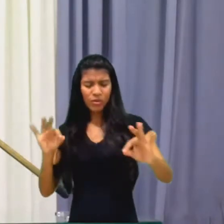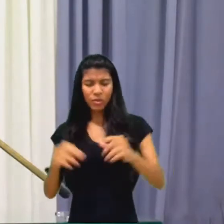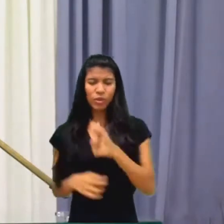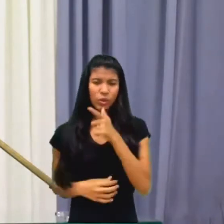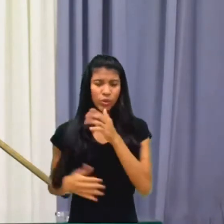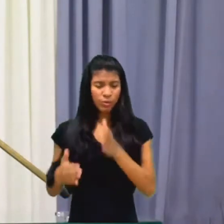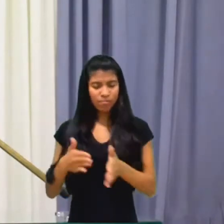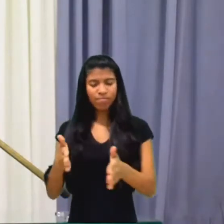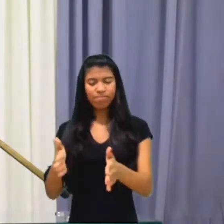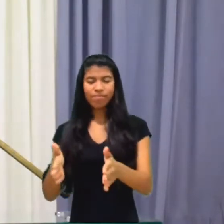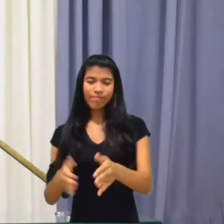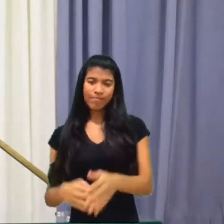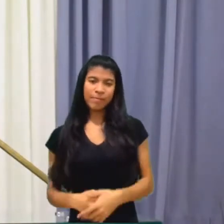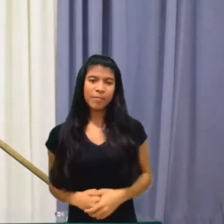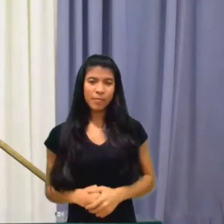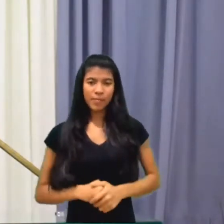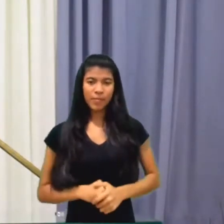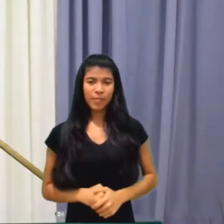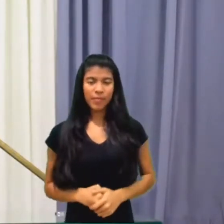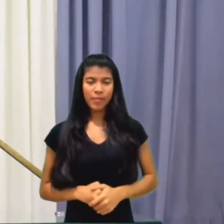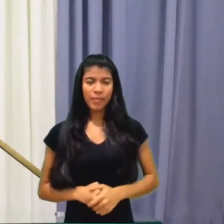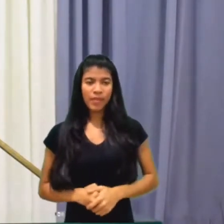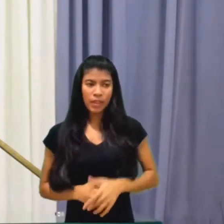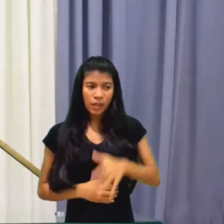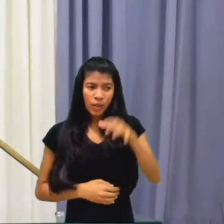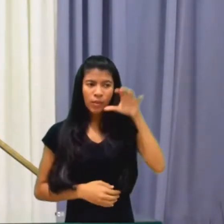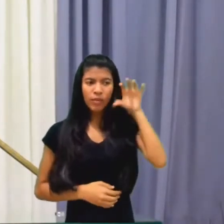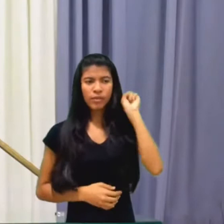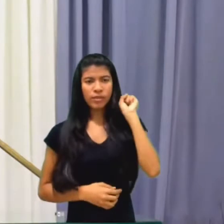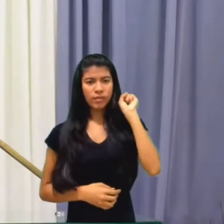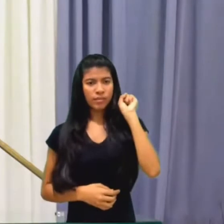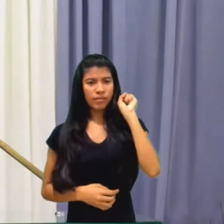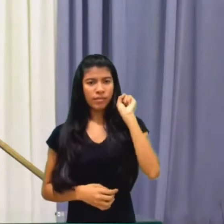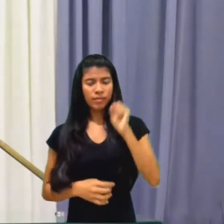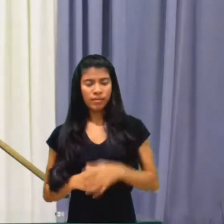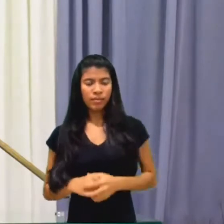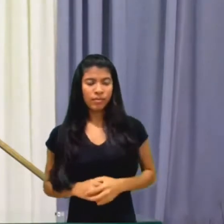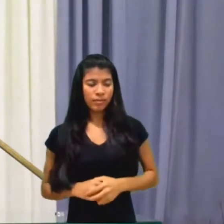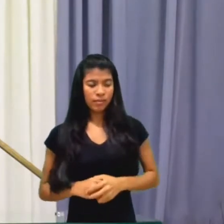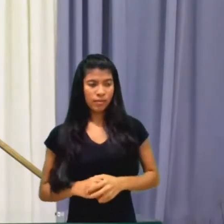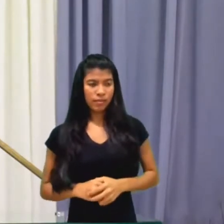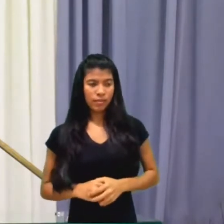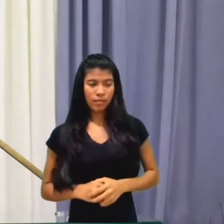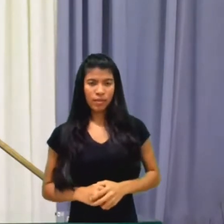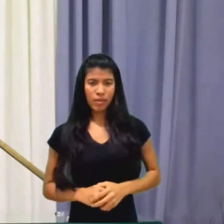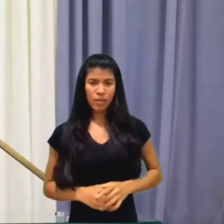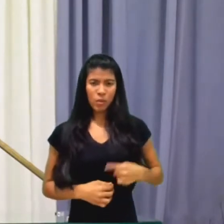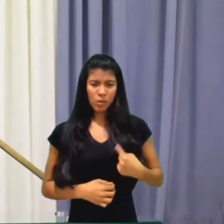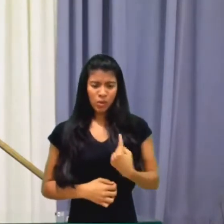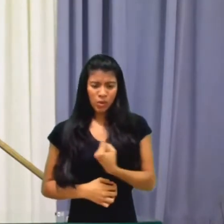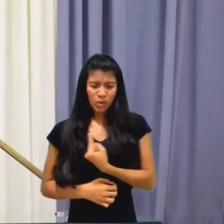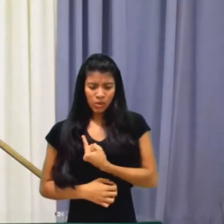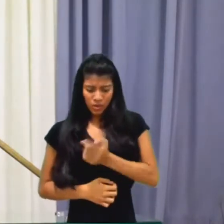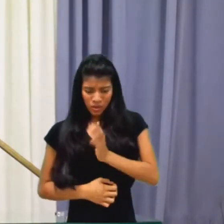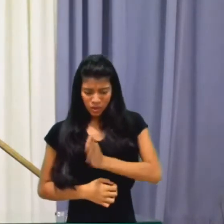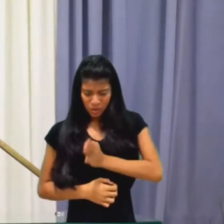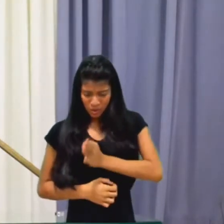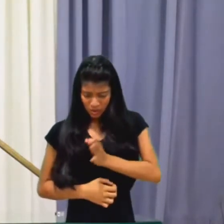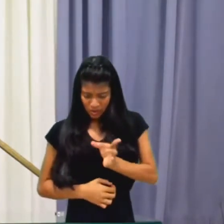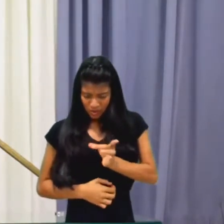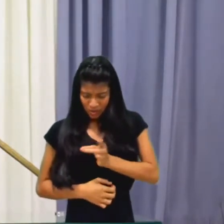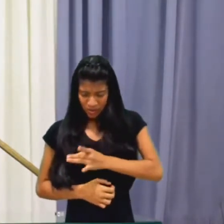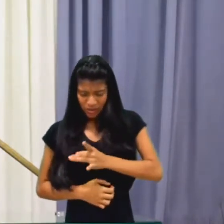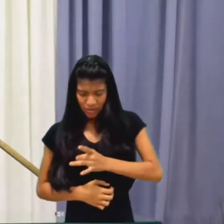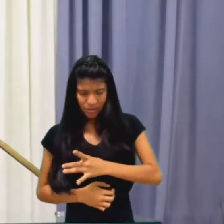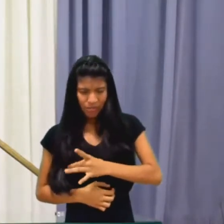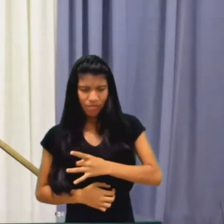destruístes totalmente. Quando ouvimos isso, derreteram-se os nossos corações, e em